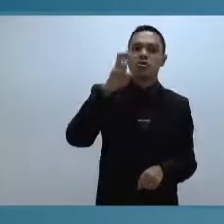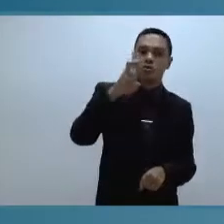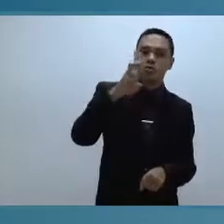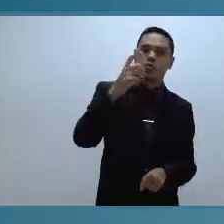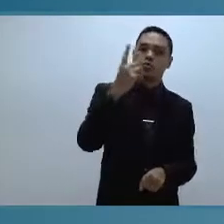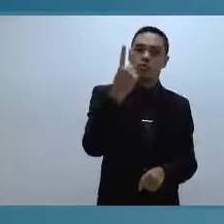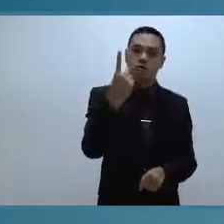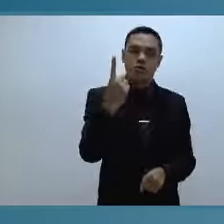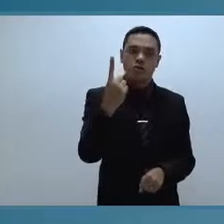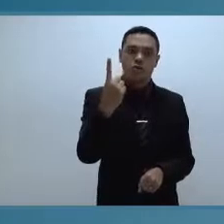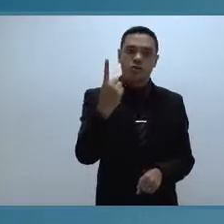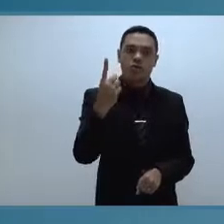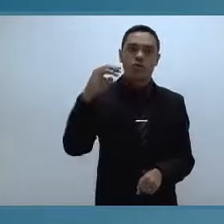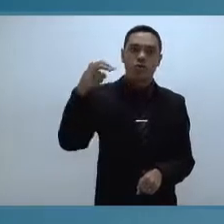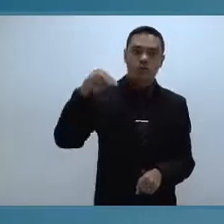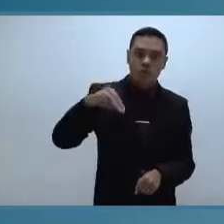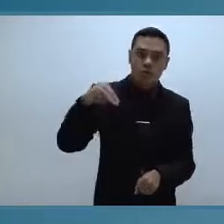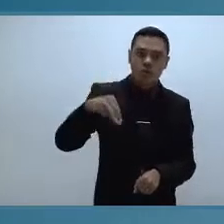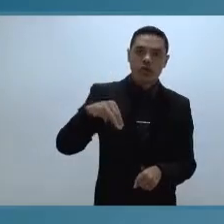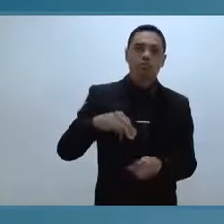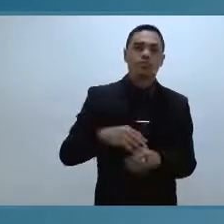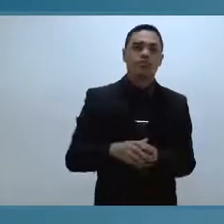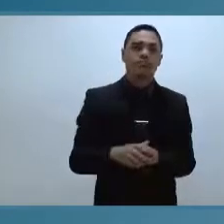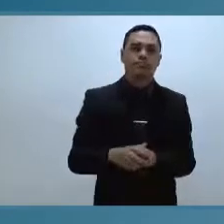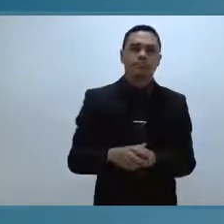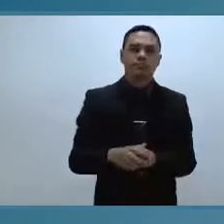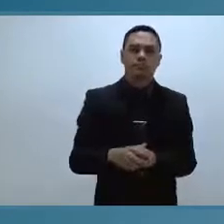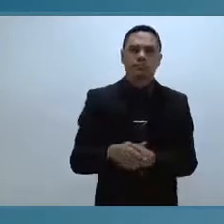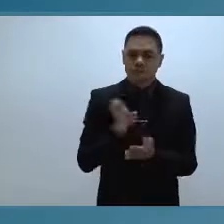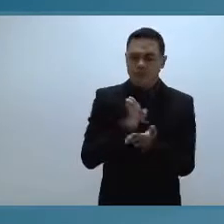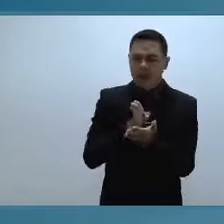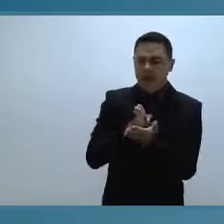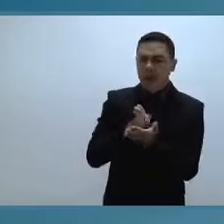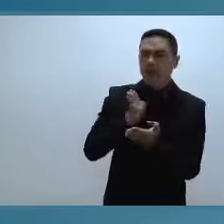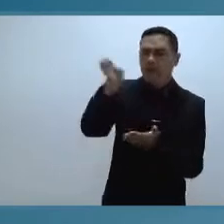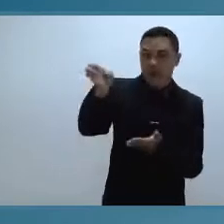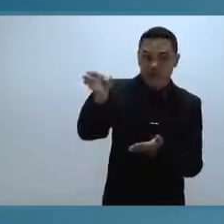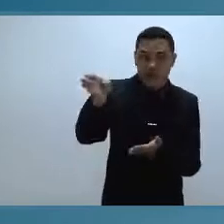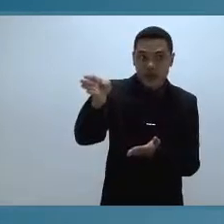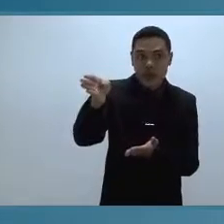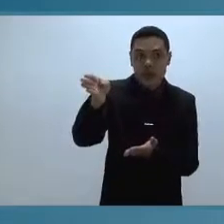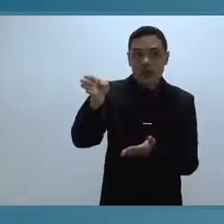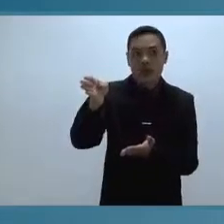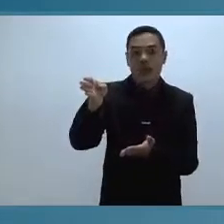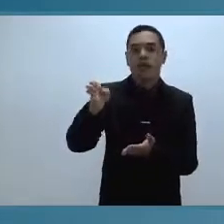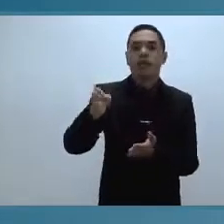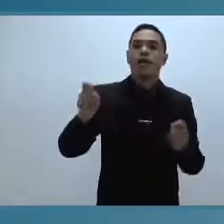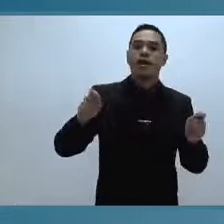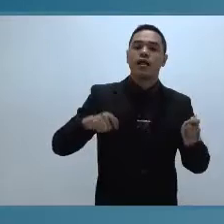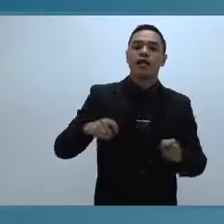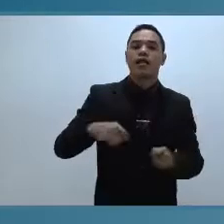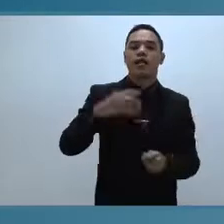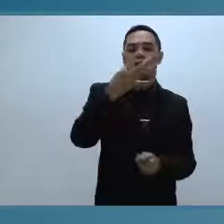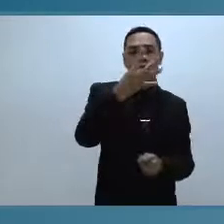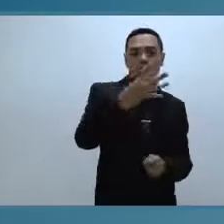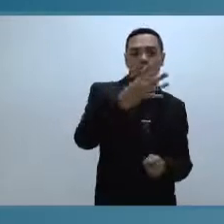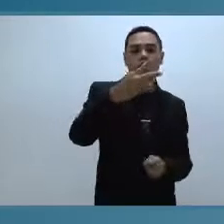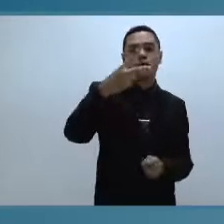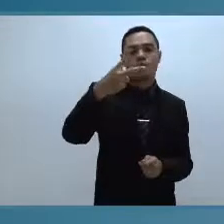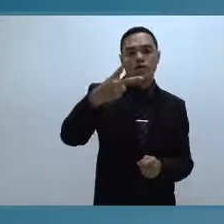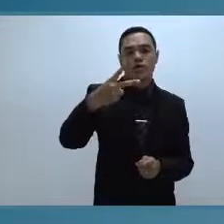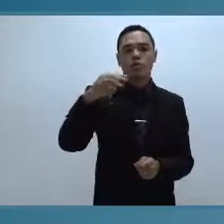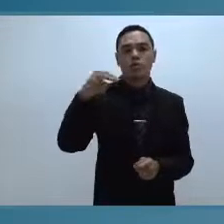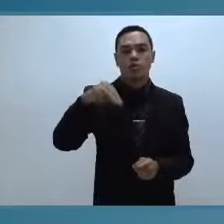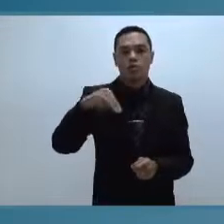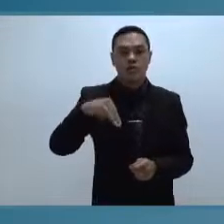linha reta, a distância entre a Palmeira e o Vitória do Xingu é de 42 metros. No pequeno relatório, passo por